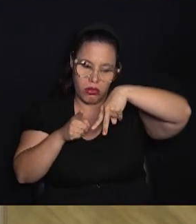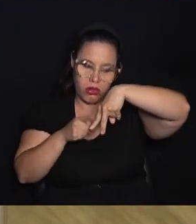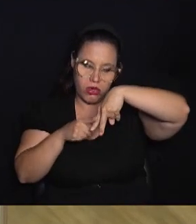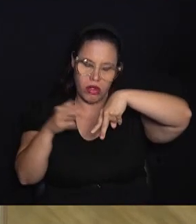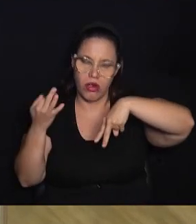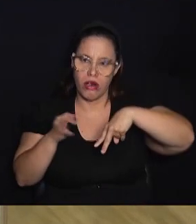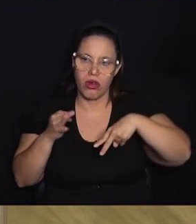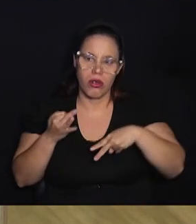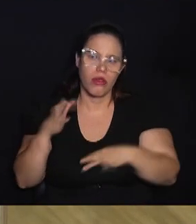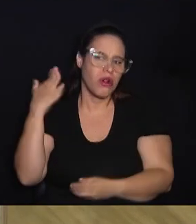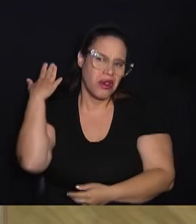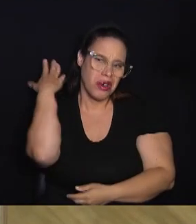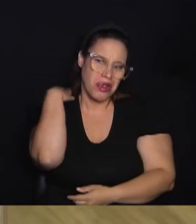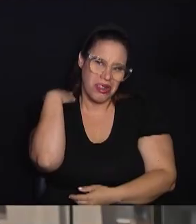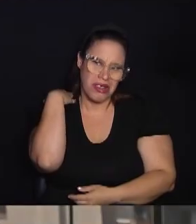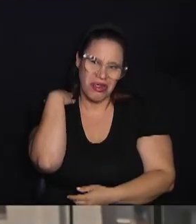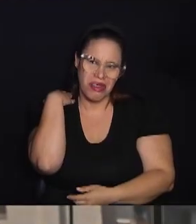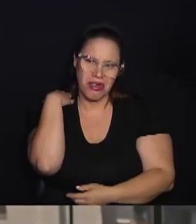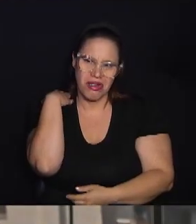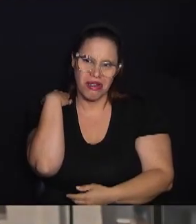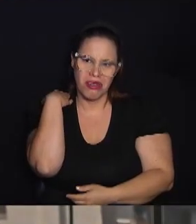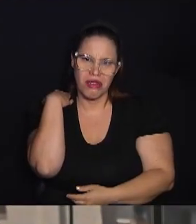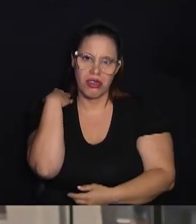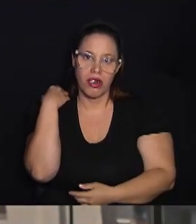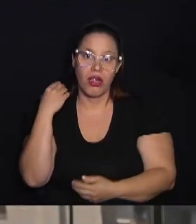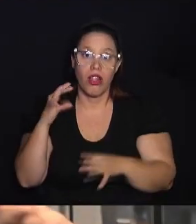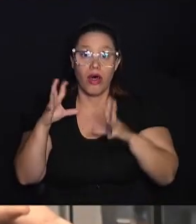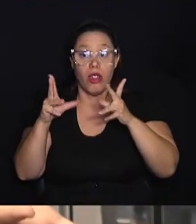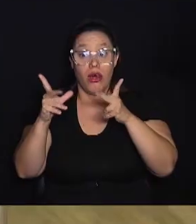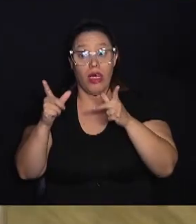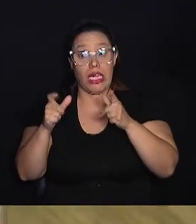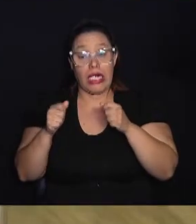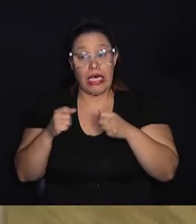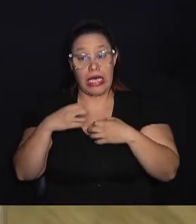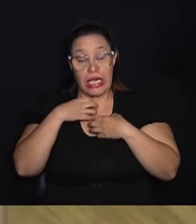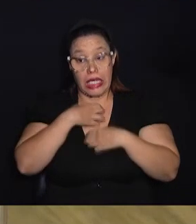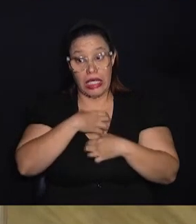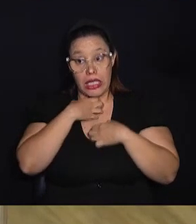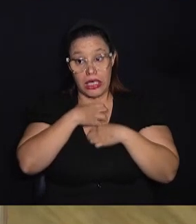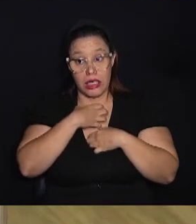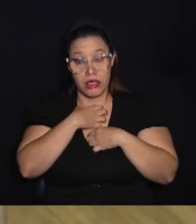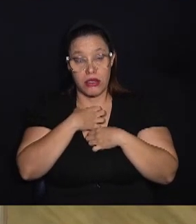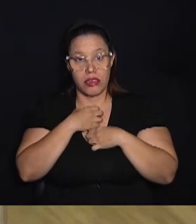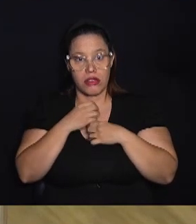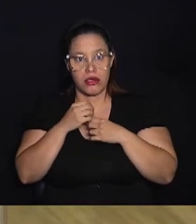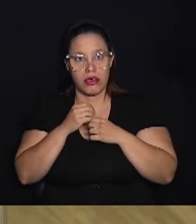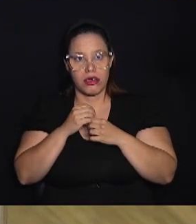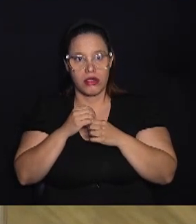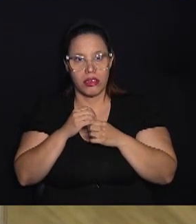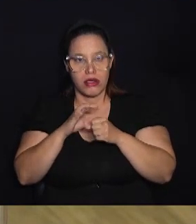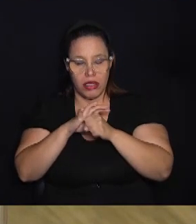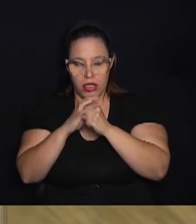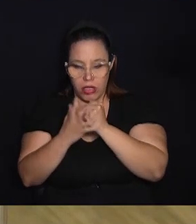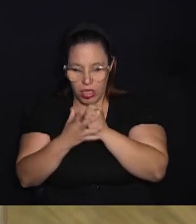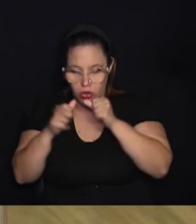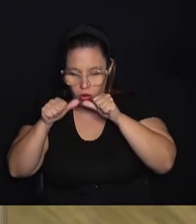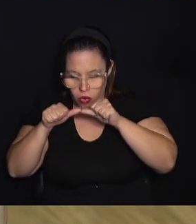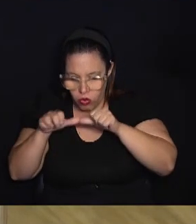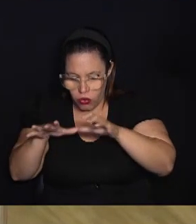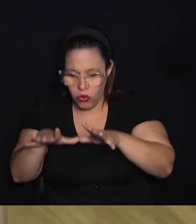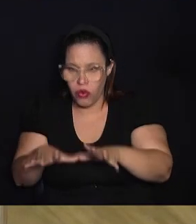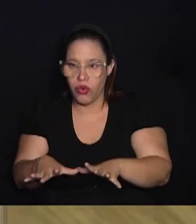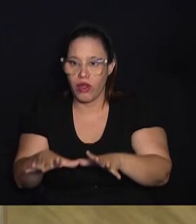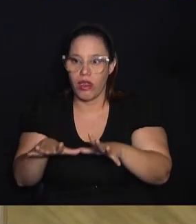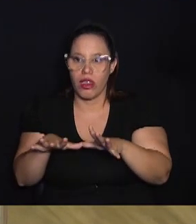isso né fisioterapia envolve tantas outras questões a gente pode observar na época do covid né na época do covid